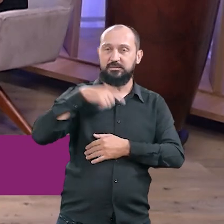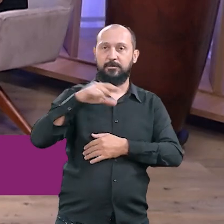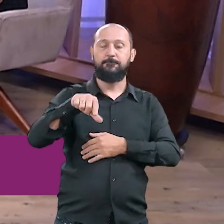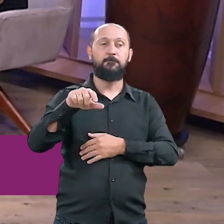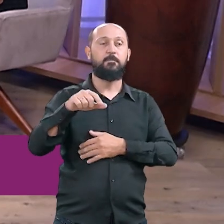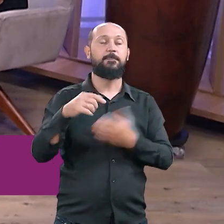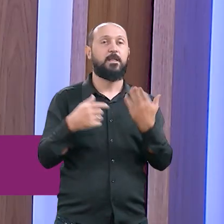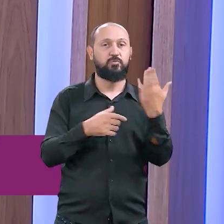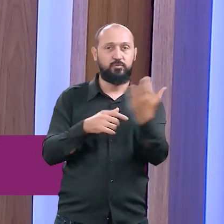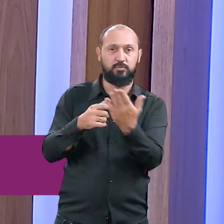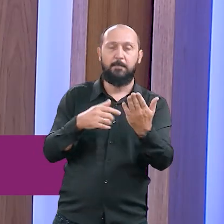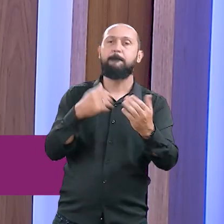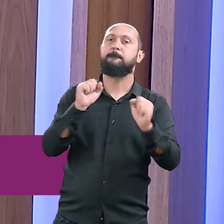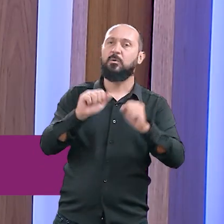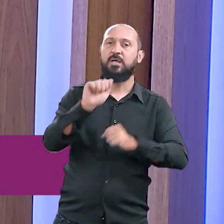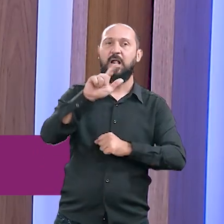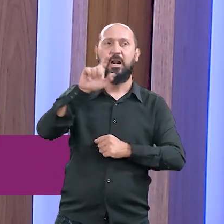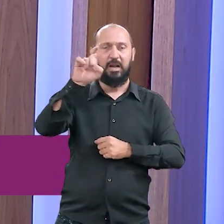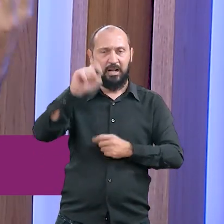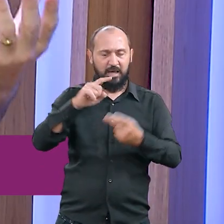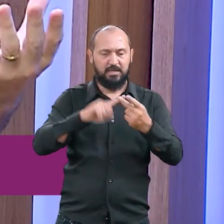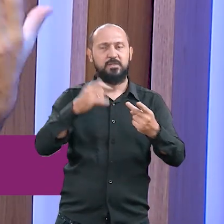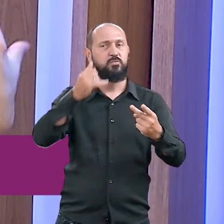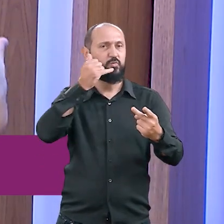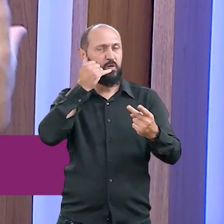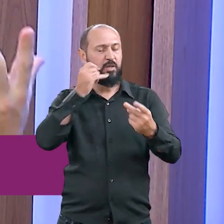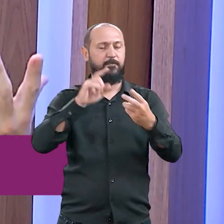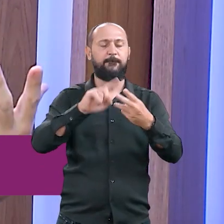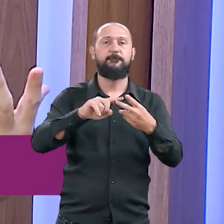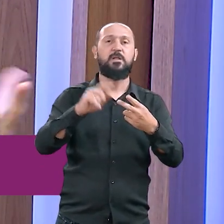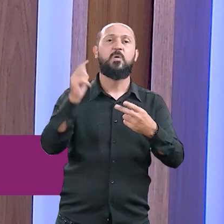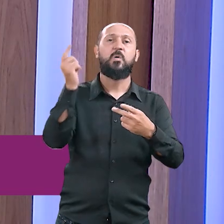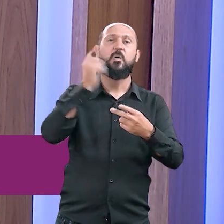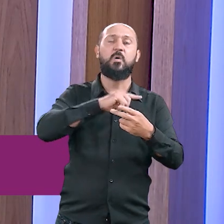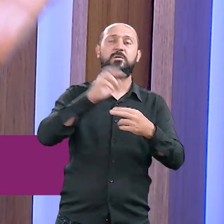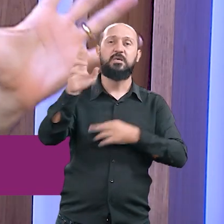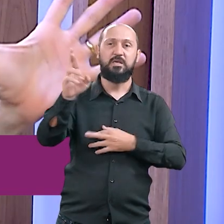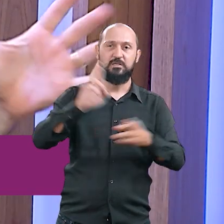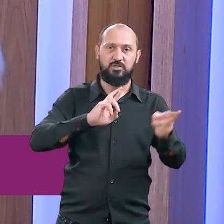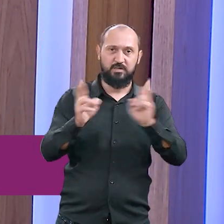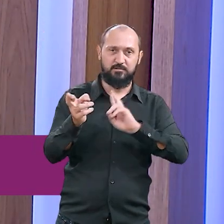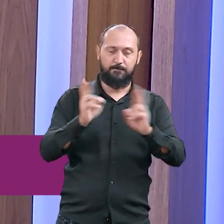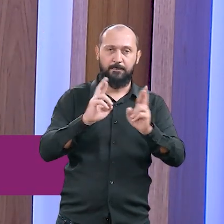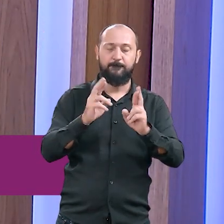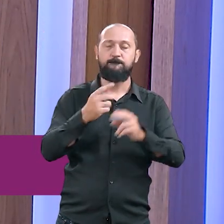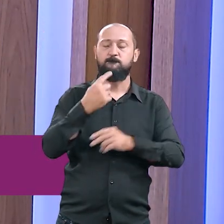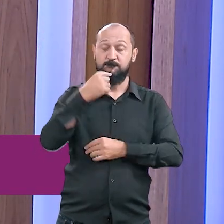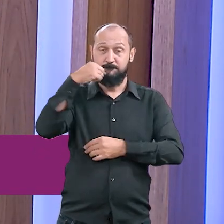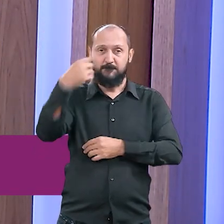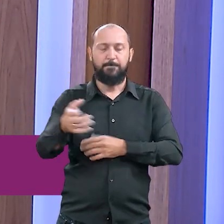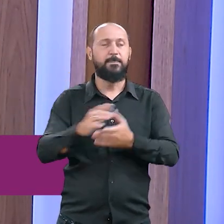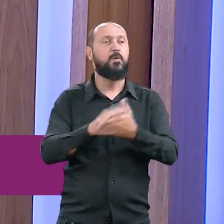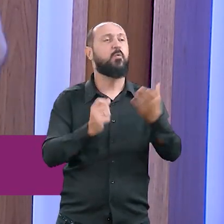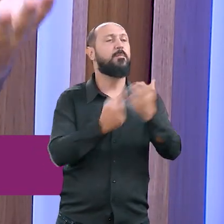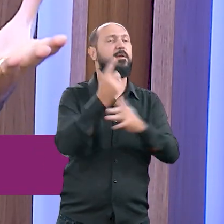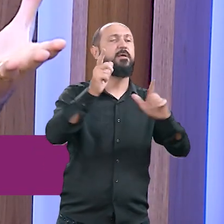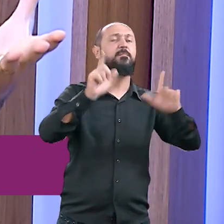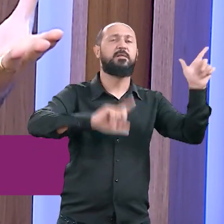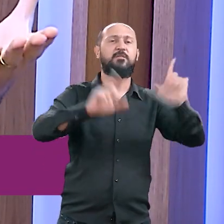não é a arte do cérebro, é a arte do estômago. Então as pessoas não estão ali agindo pela